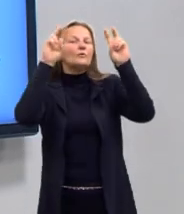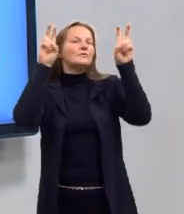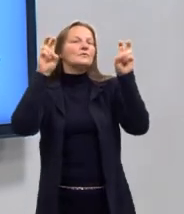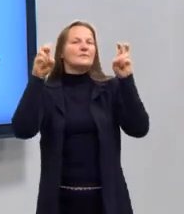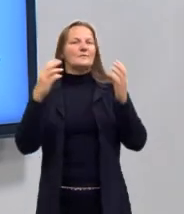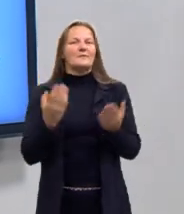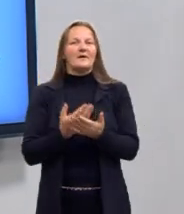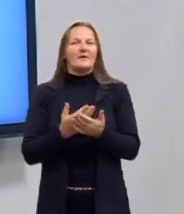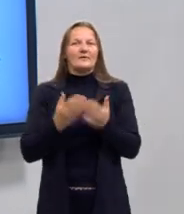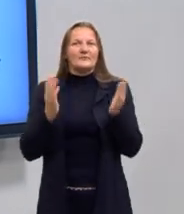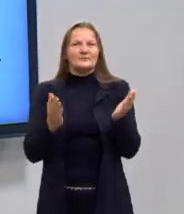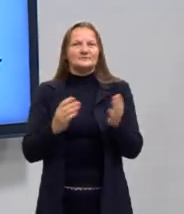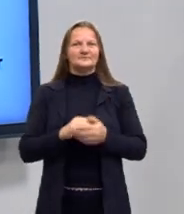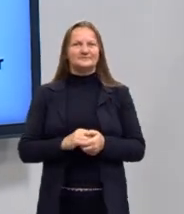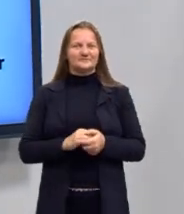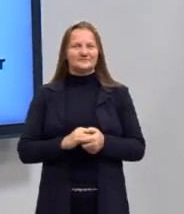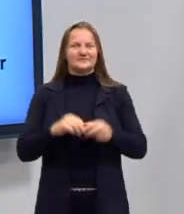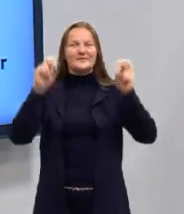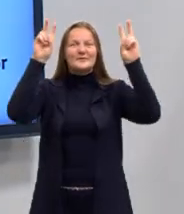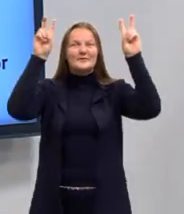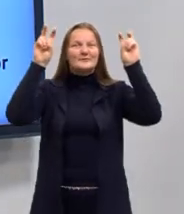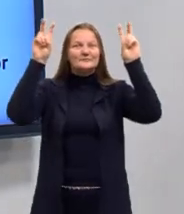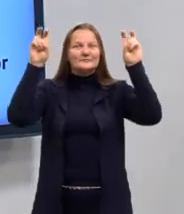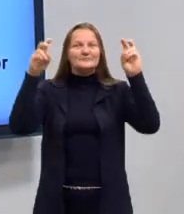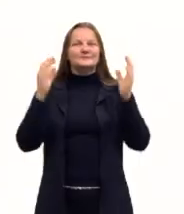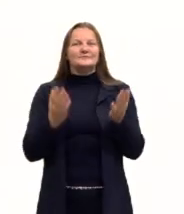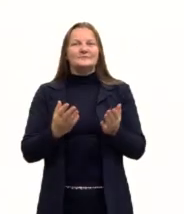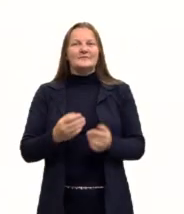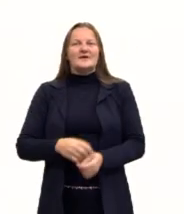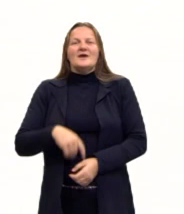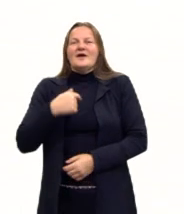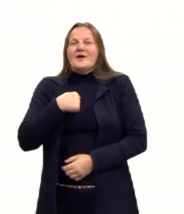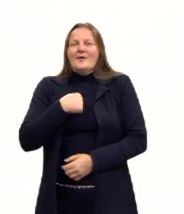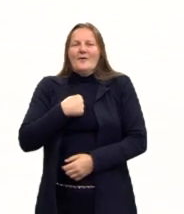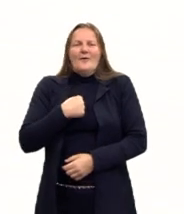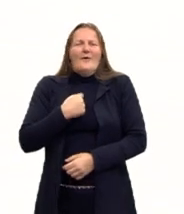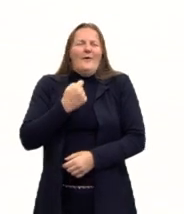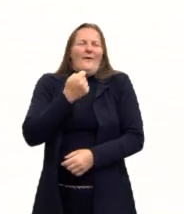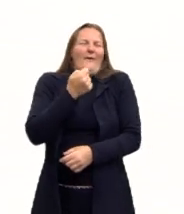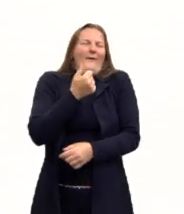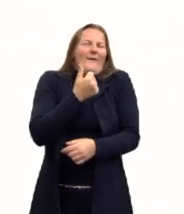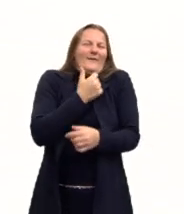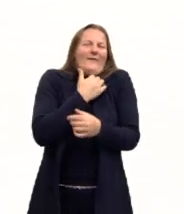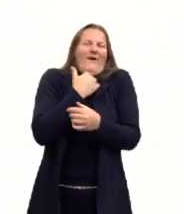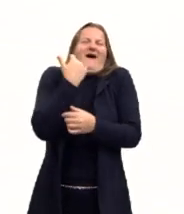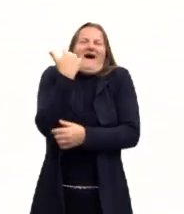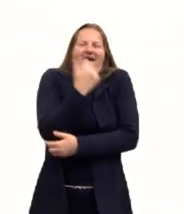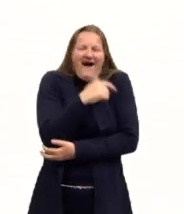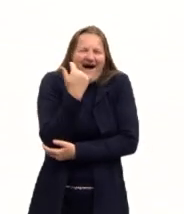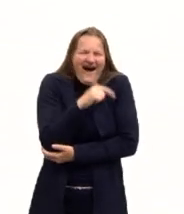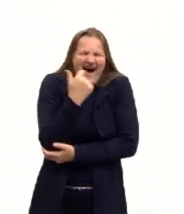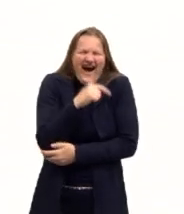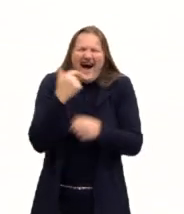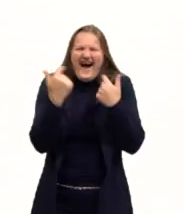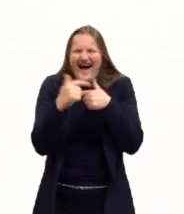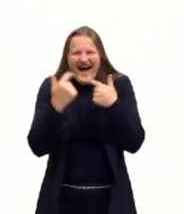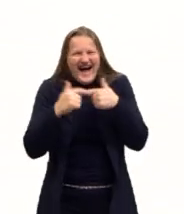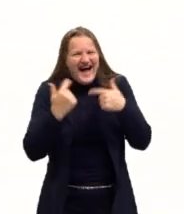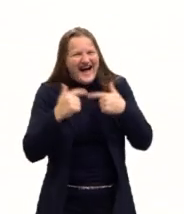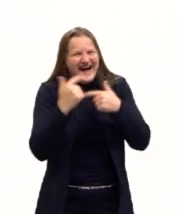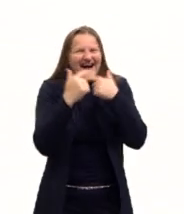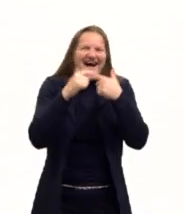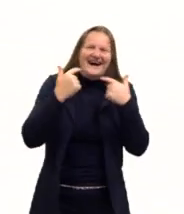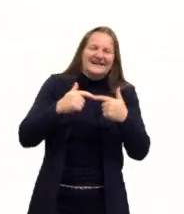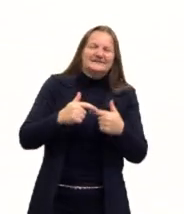eu coloquei como título da aula eu morri de rir disso porque como prometido